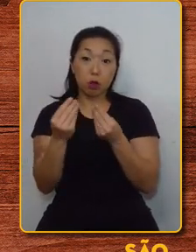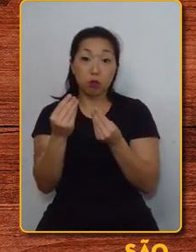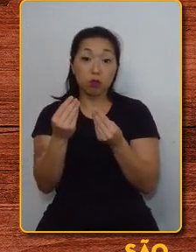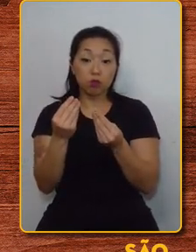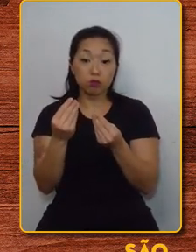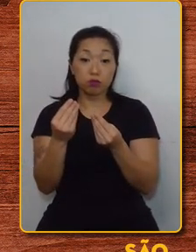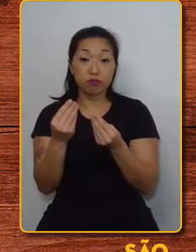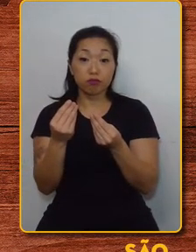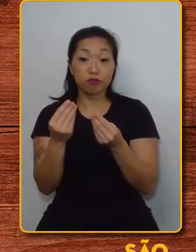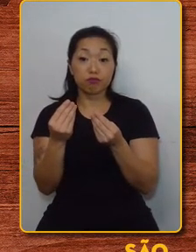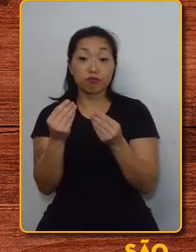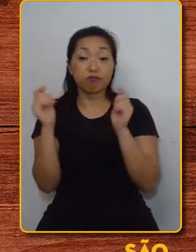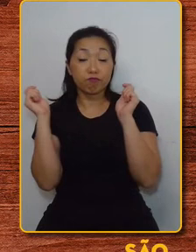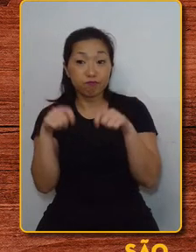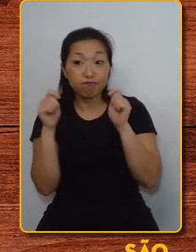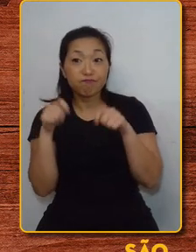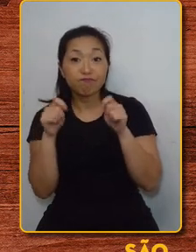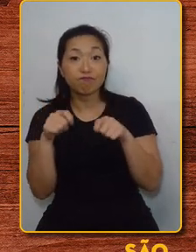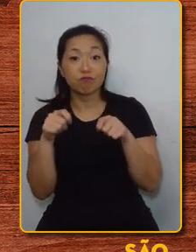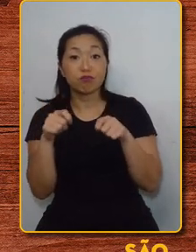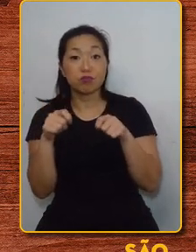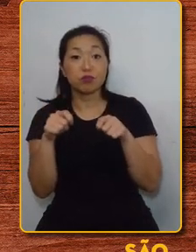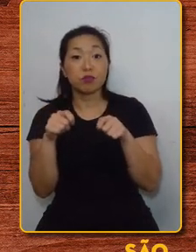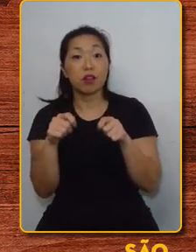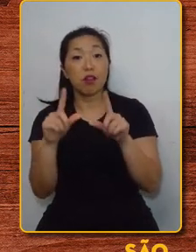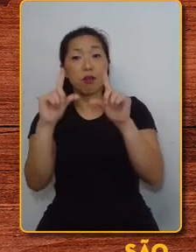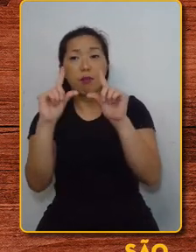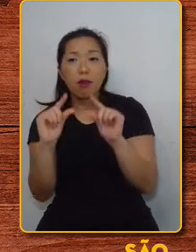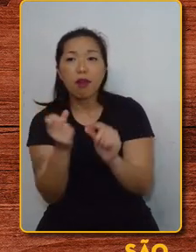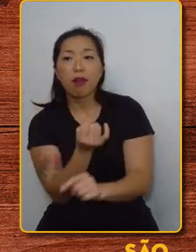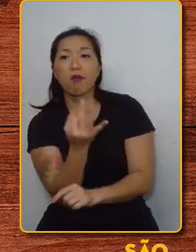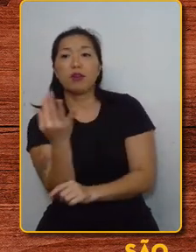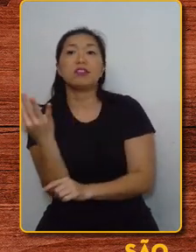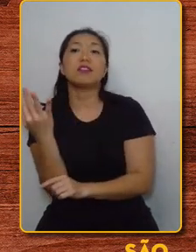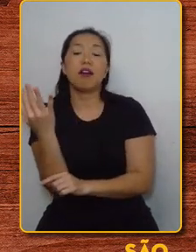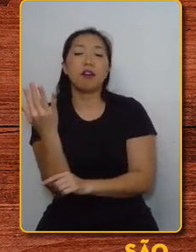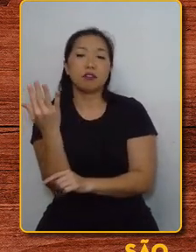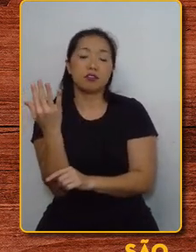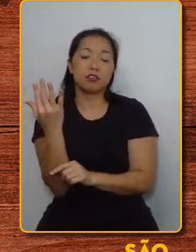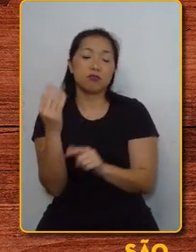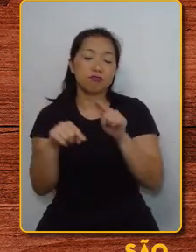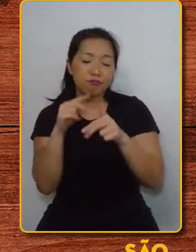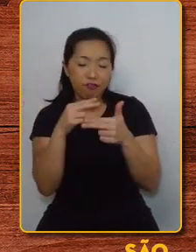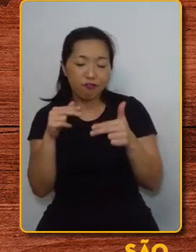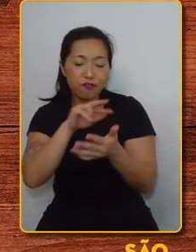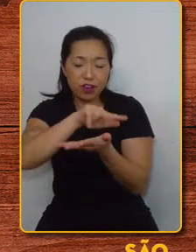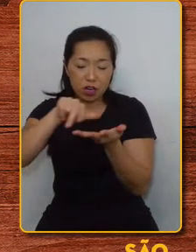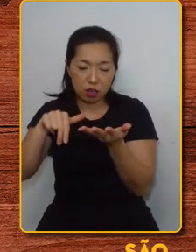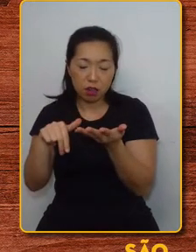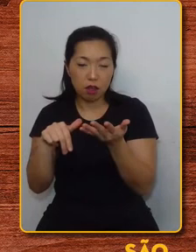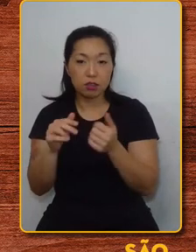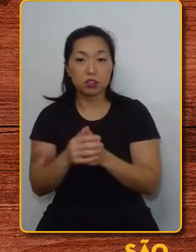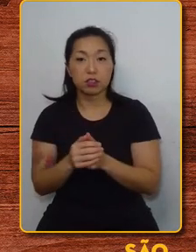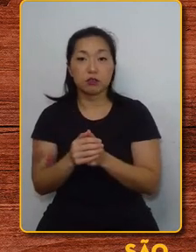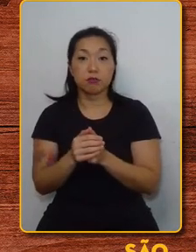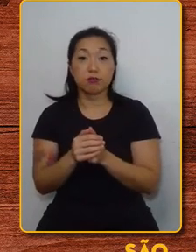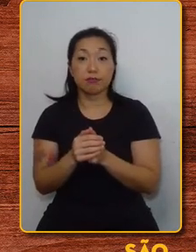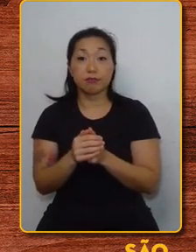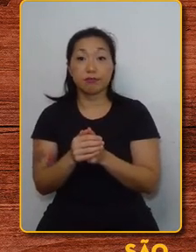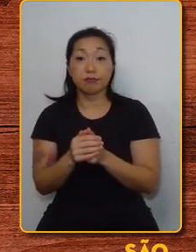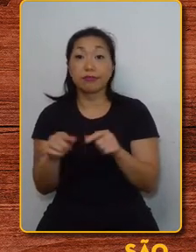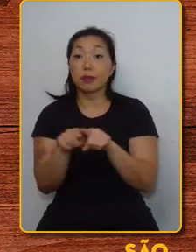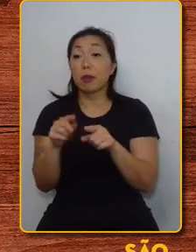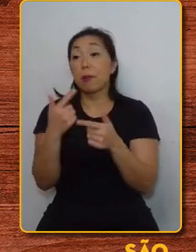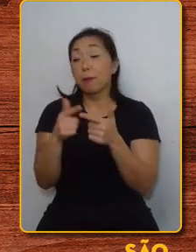na agricultura como um todo, para a alimentação. E, por fim, eu tenho um problema de